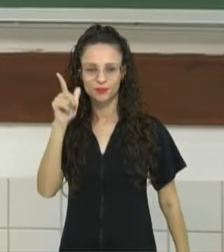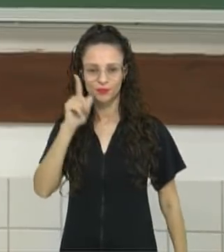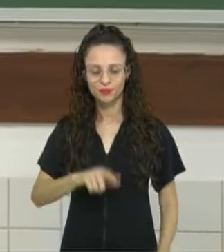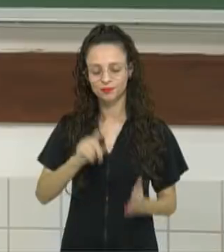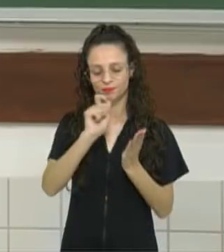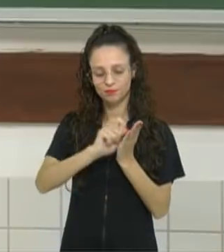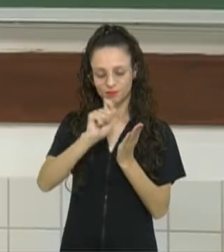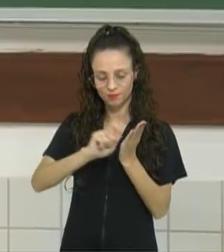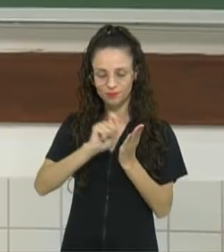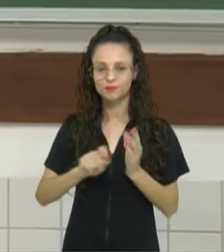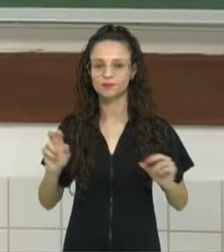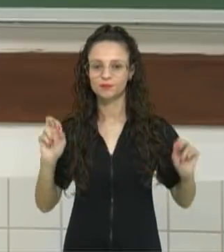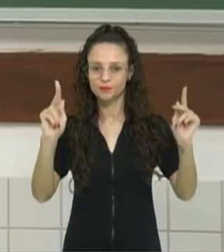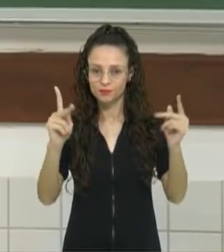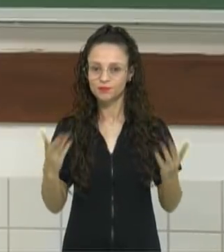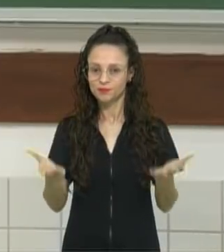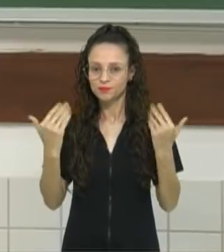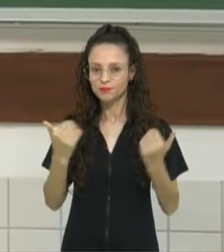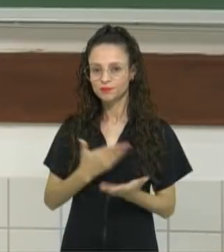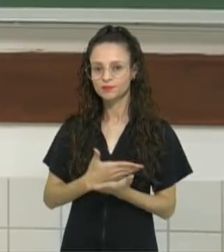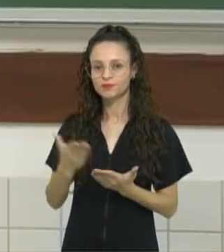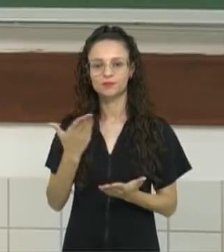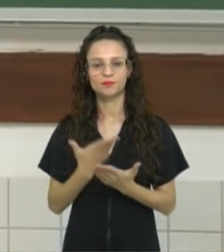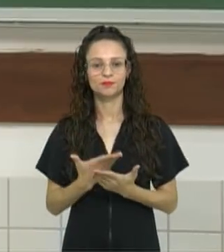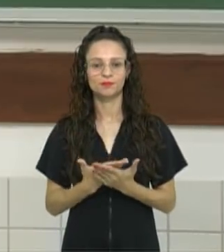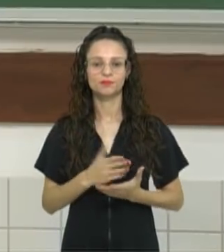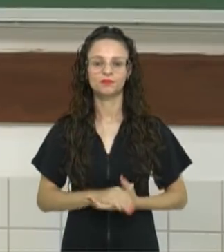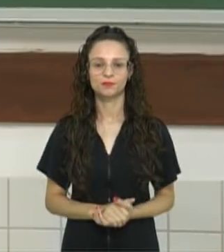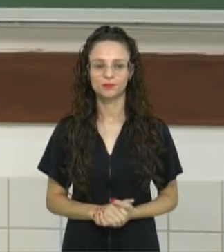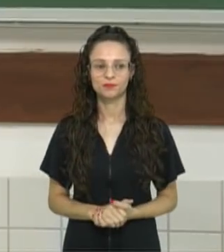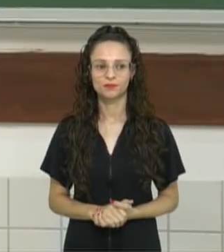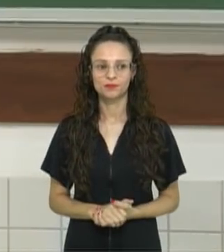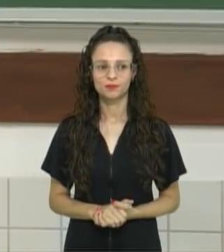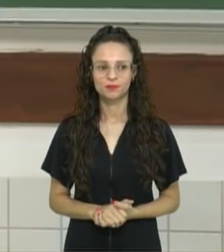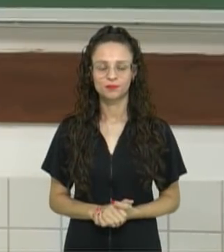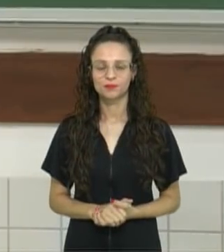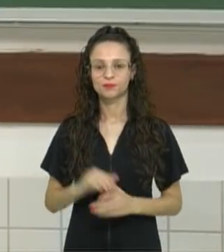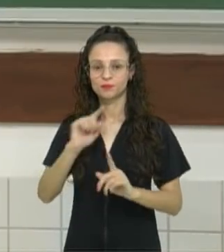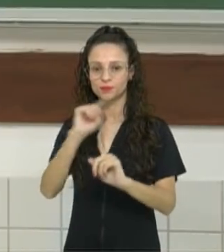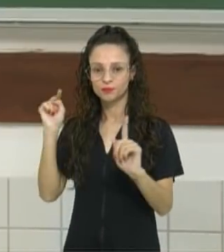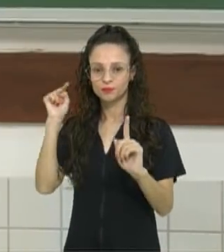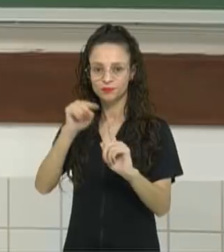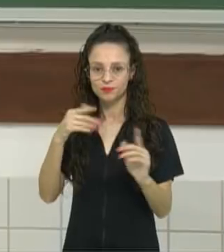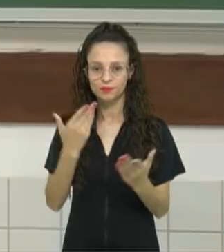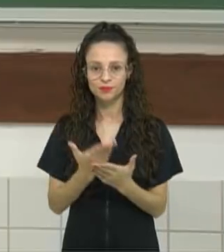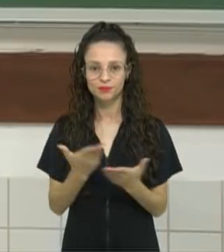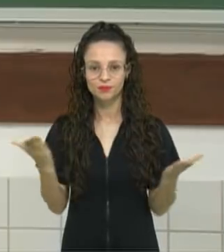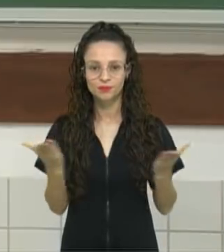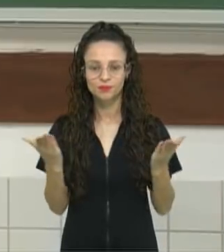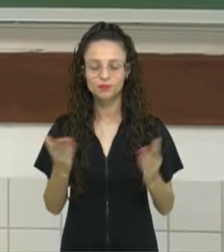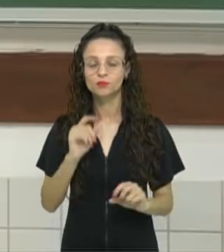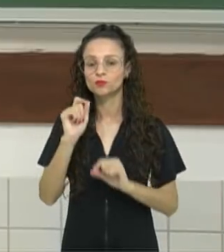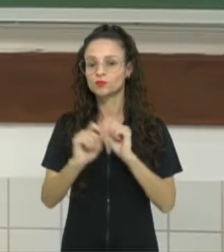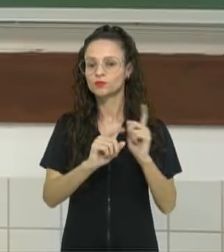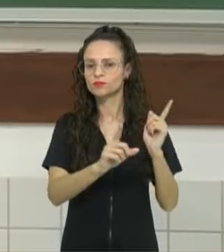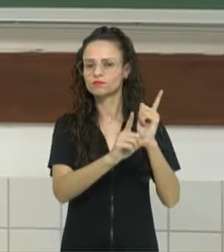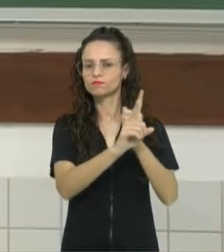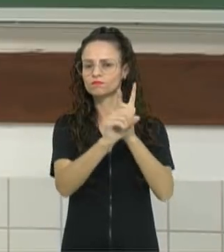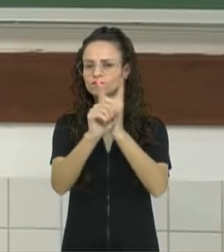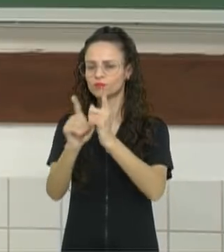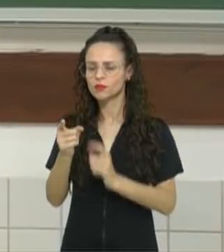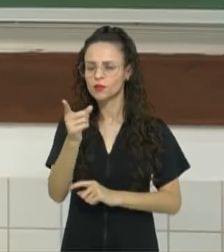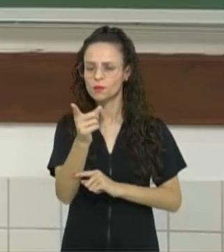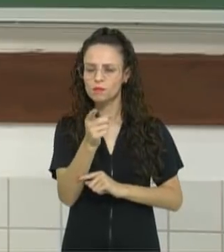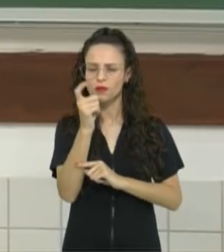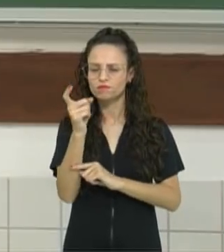suas anotações, ok? Então vamos começar a nossa aula. Então, o objetivo da aula de hoje é identificar